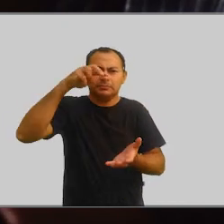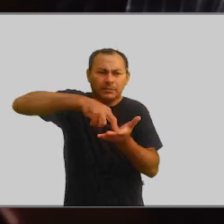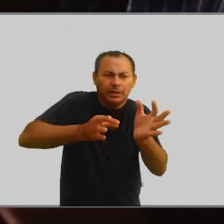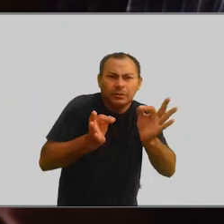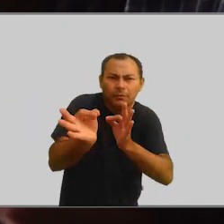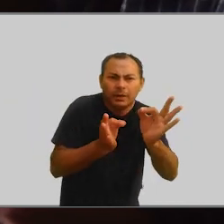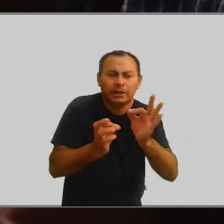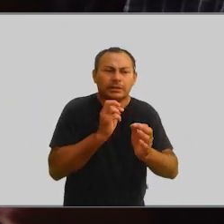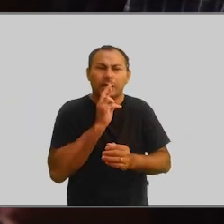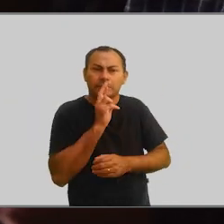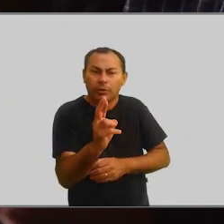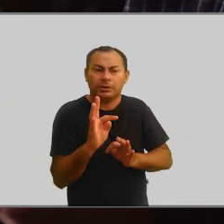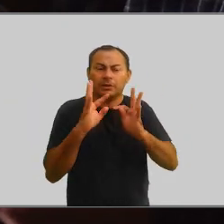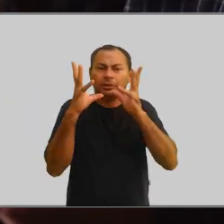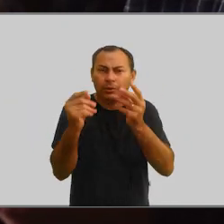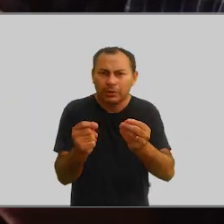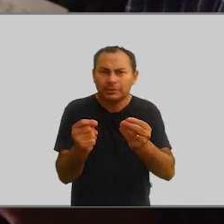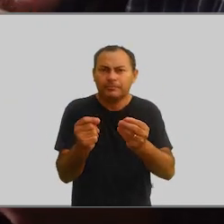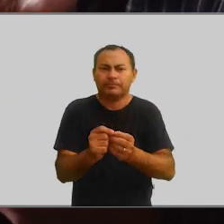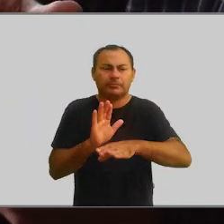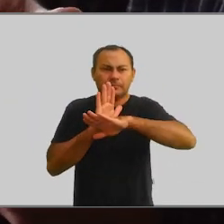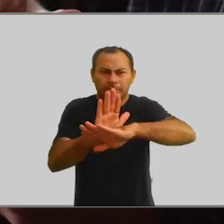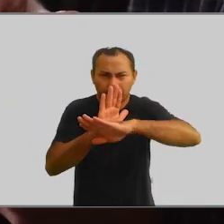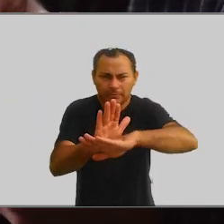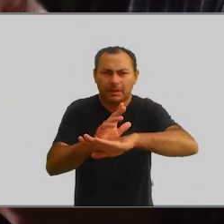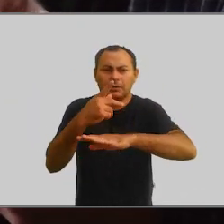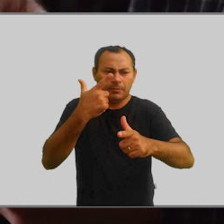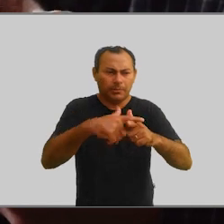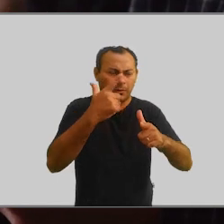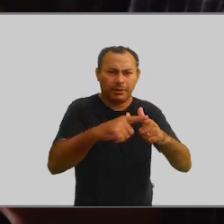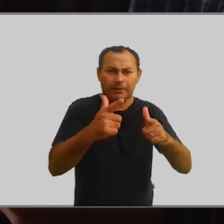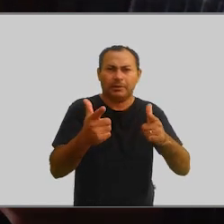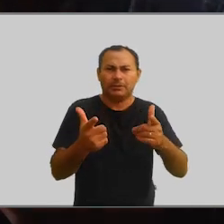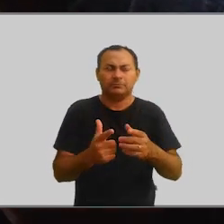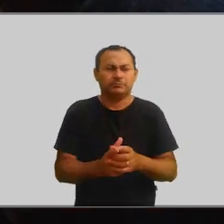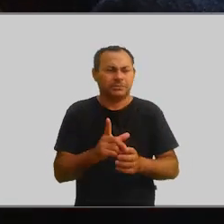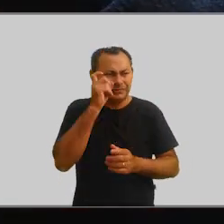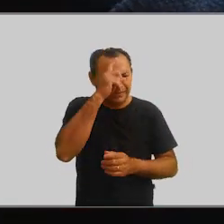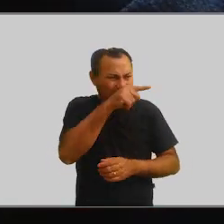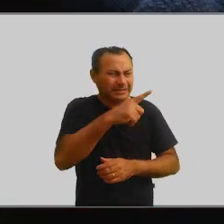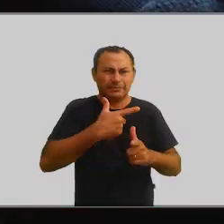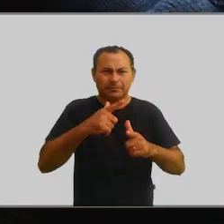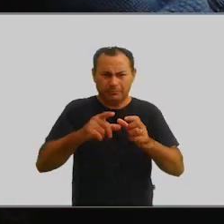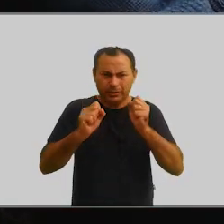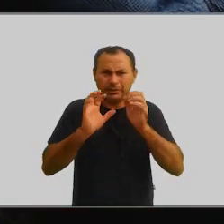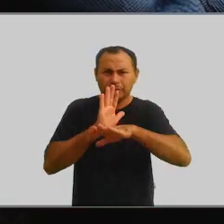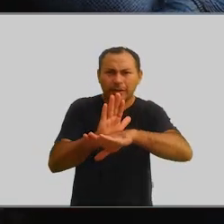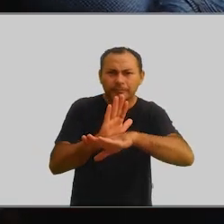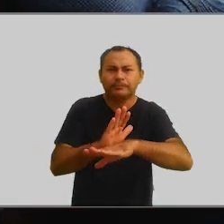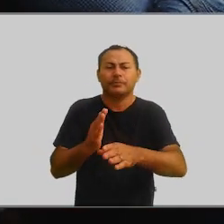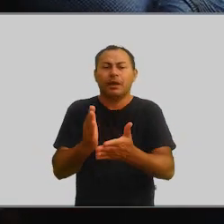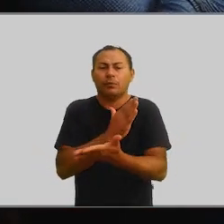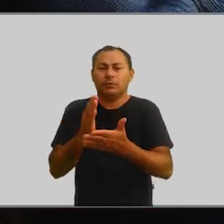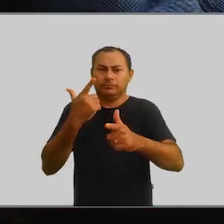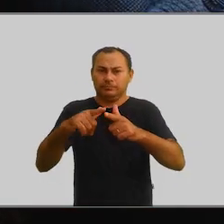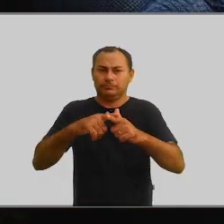da solução e da resposta para todas elas e ajudá-las com seus problemas tão complexos?